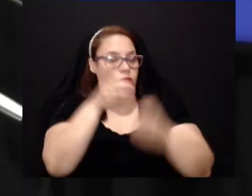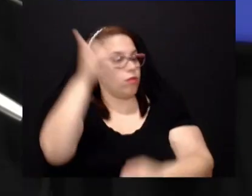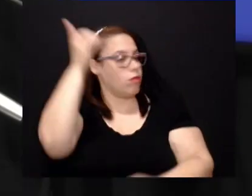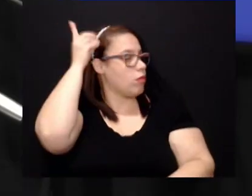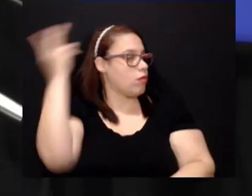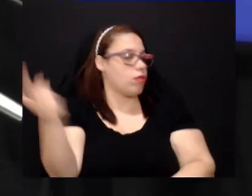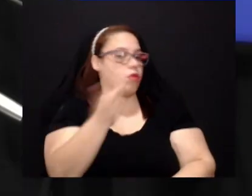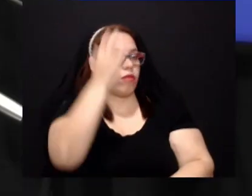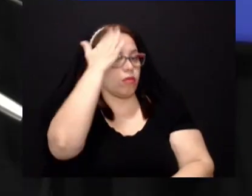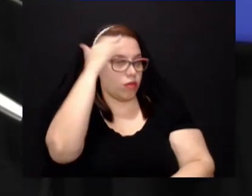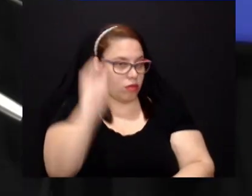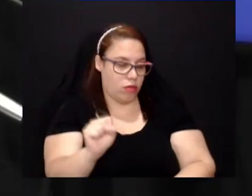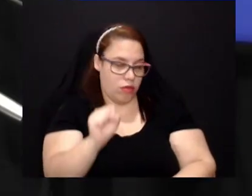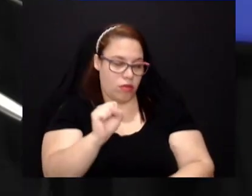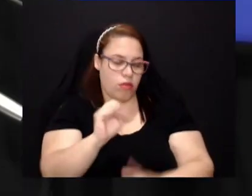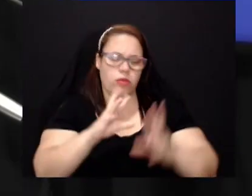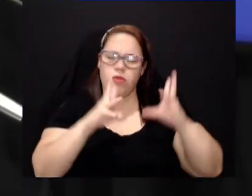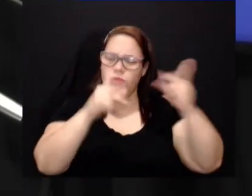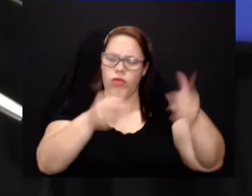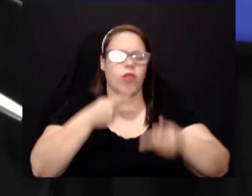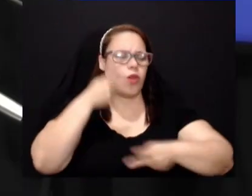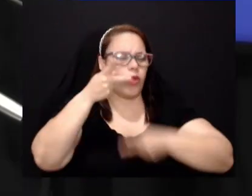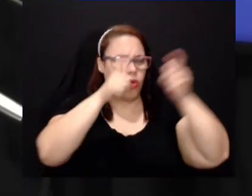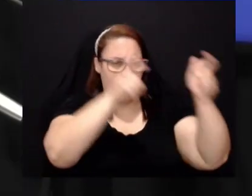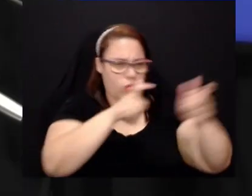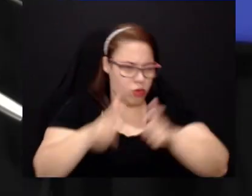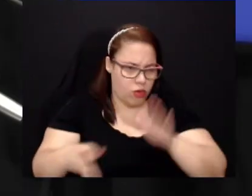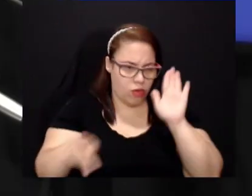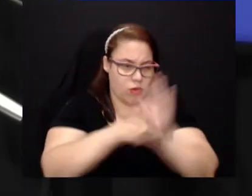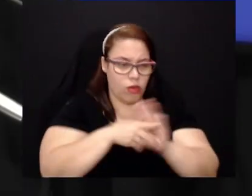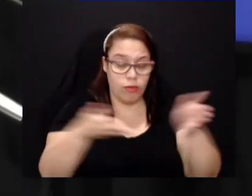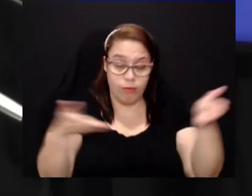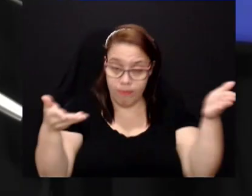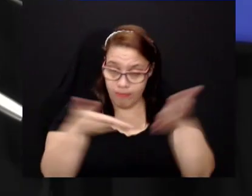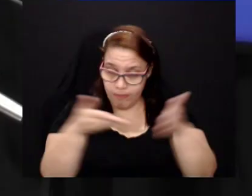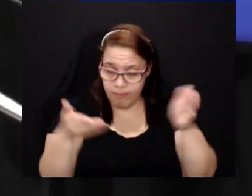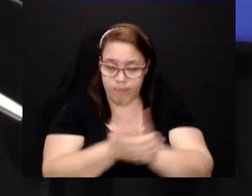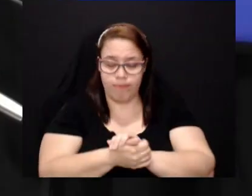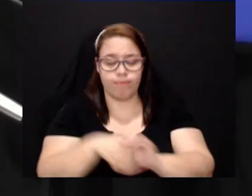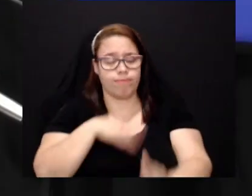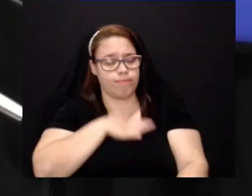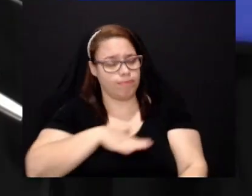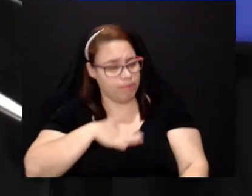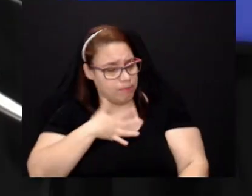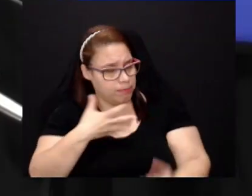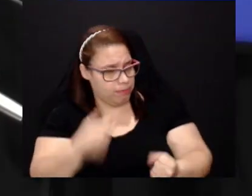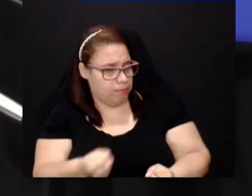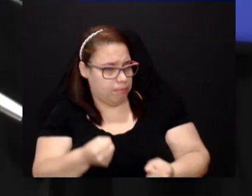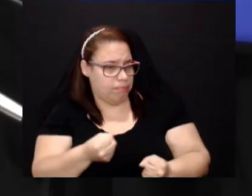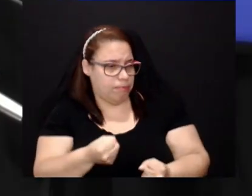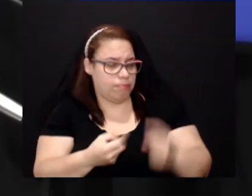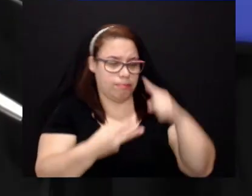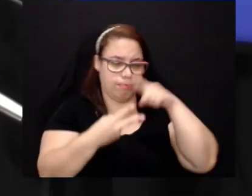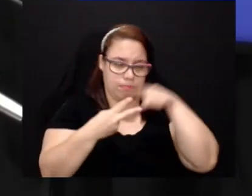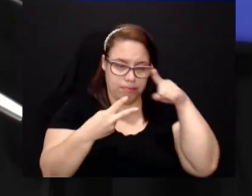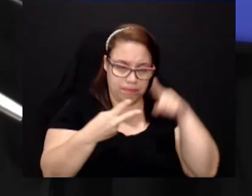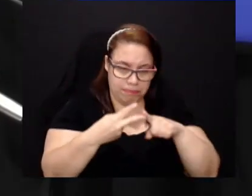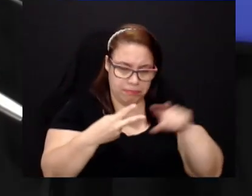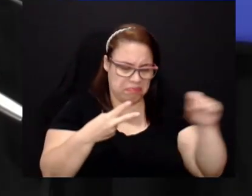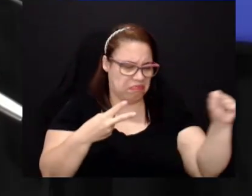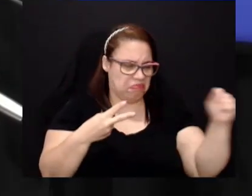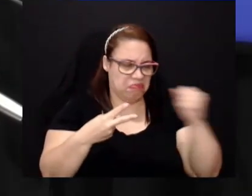garantir que todas as vozes tenham lugar. E hoje temos o prazer de receber aqui duas potências, duas